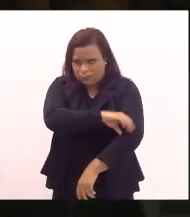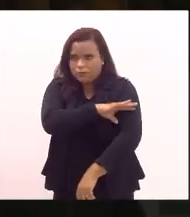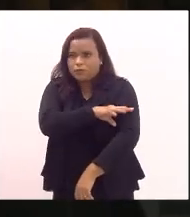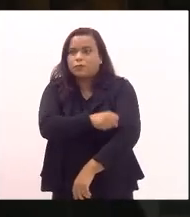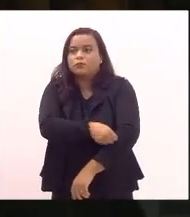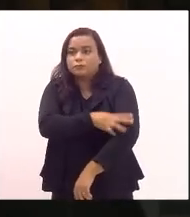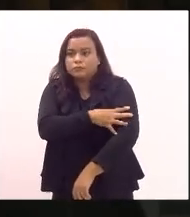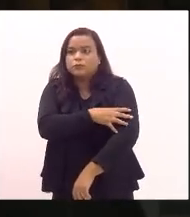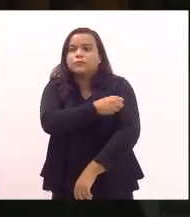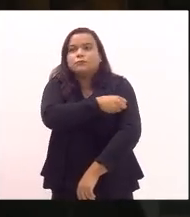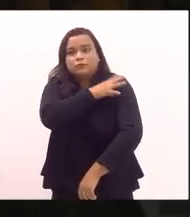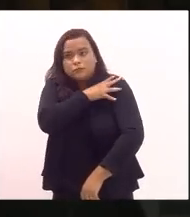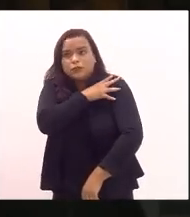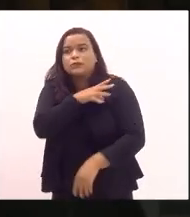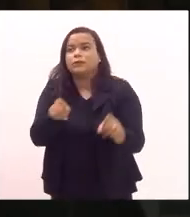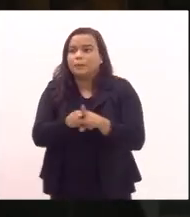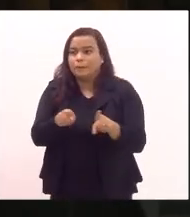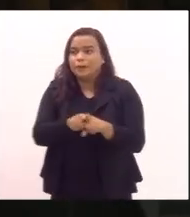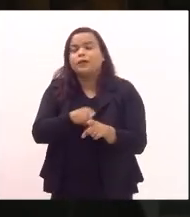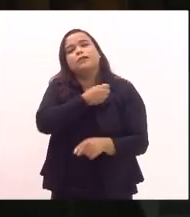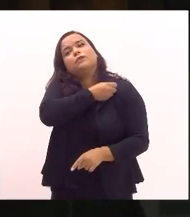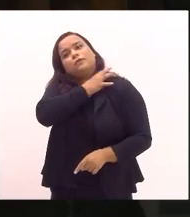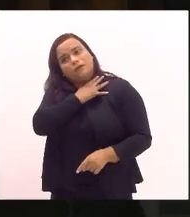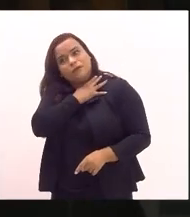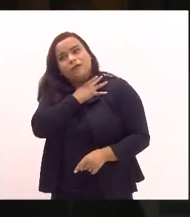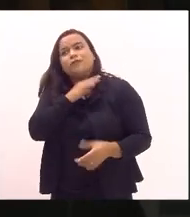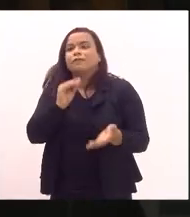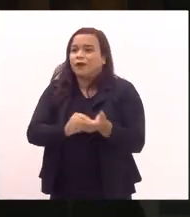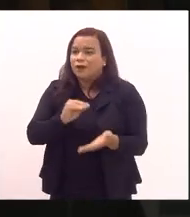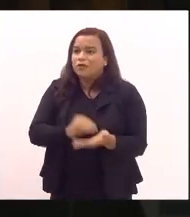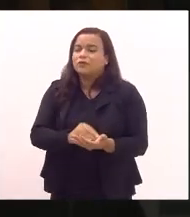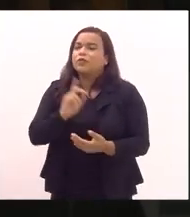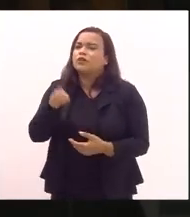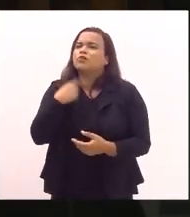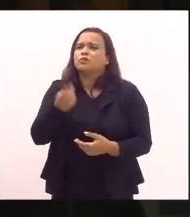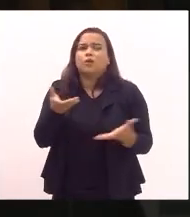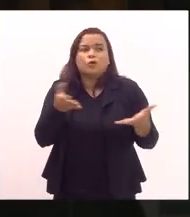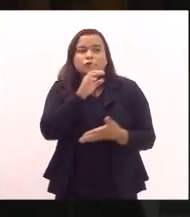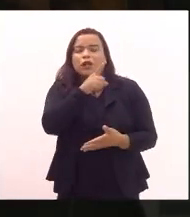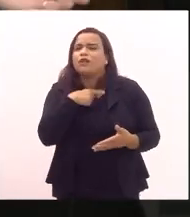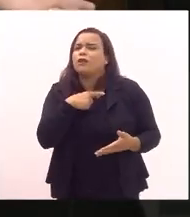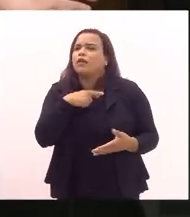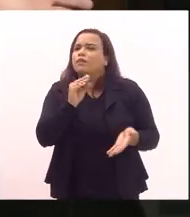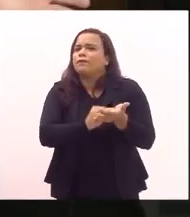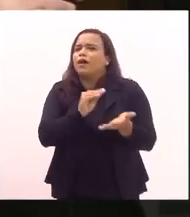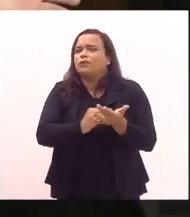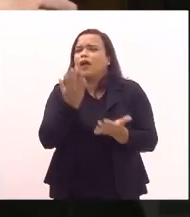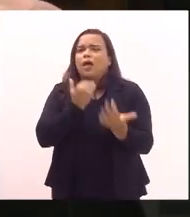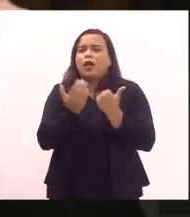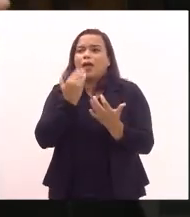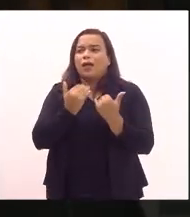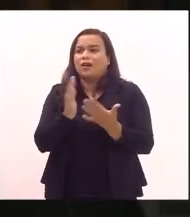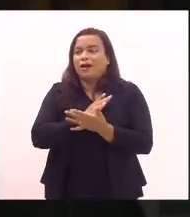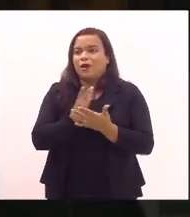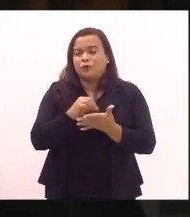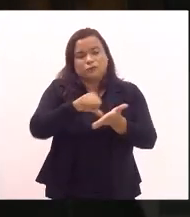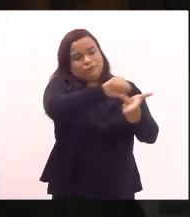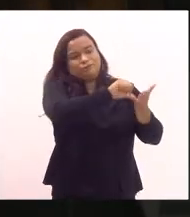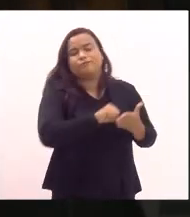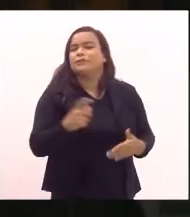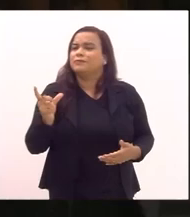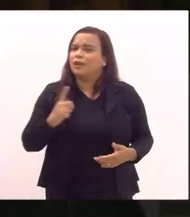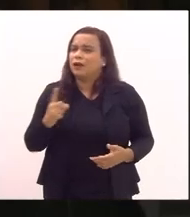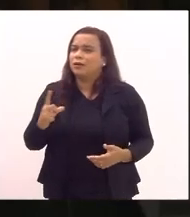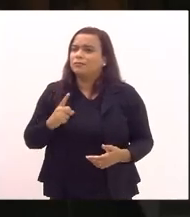onde nós temos a interrupção no fornecimento de alimentação para algumas unidades da Faetec